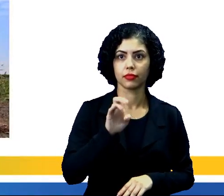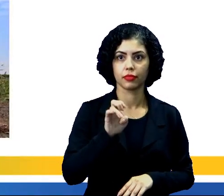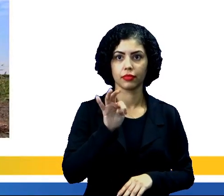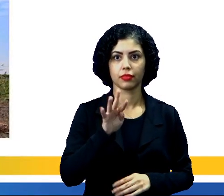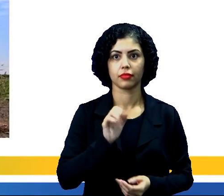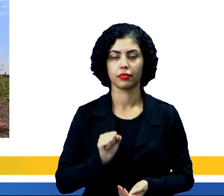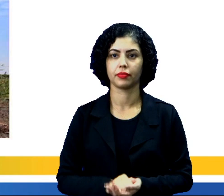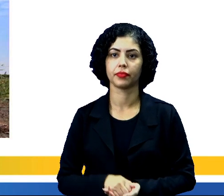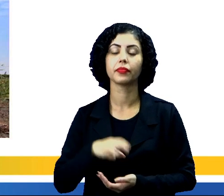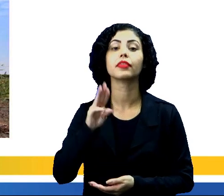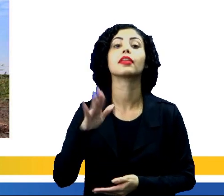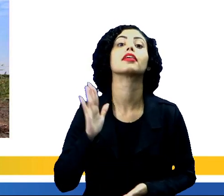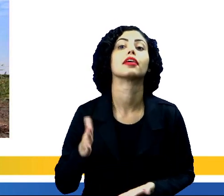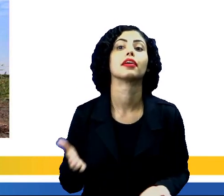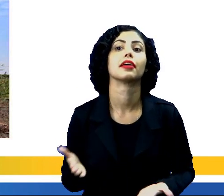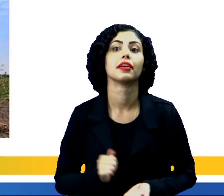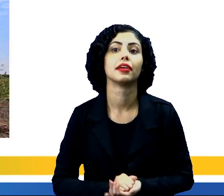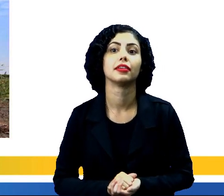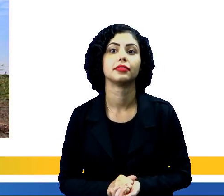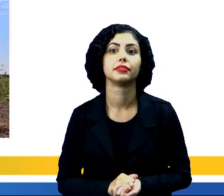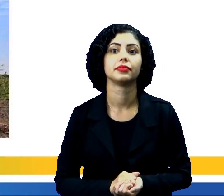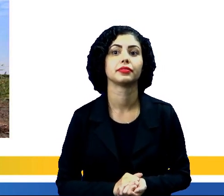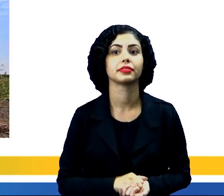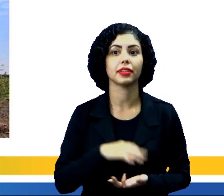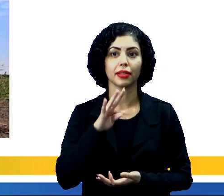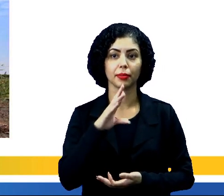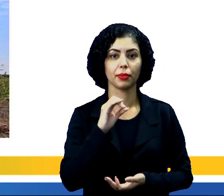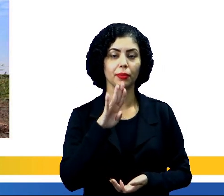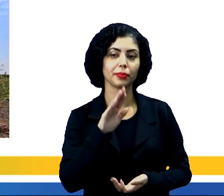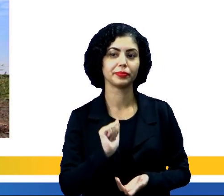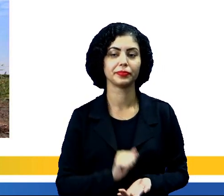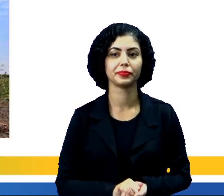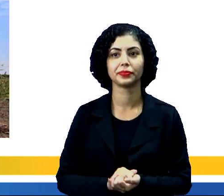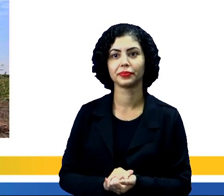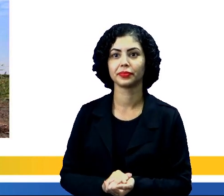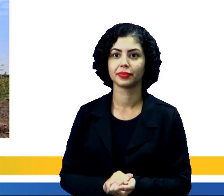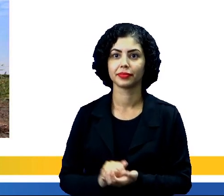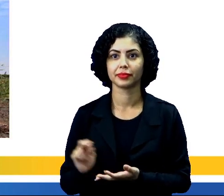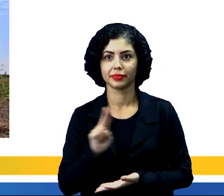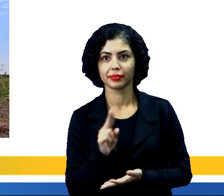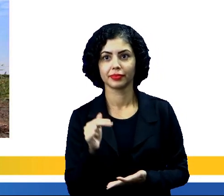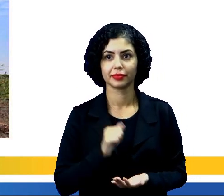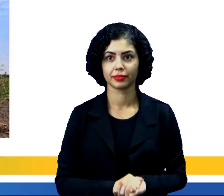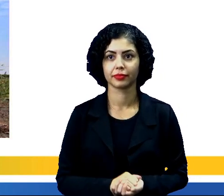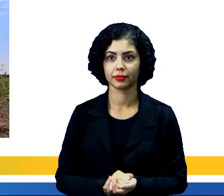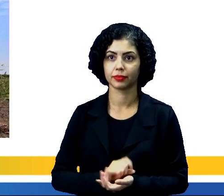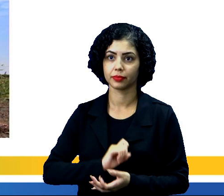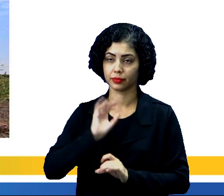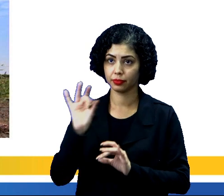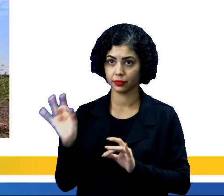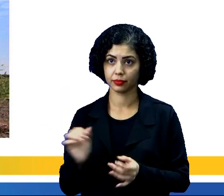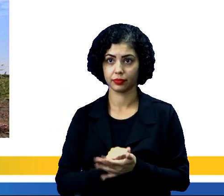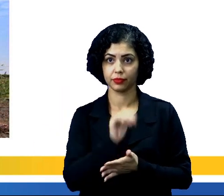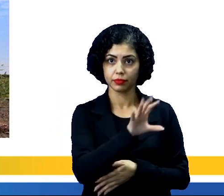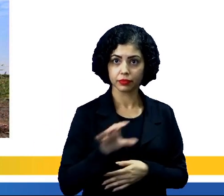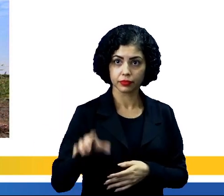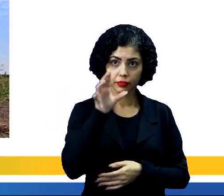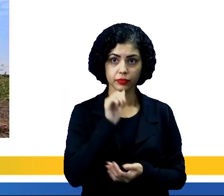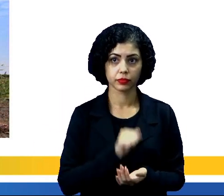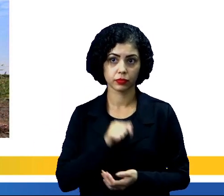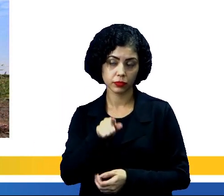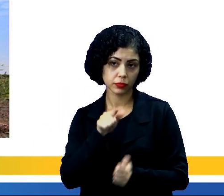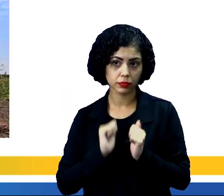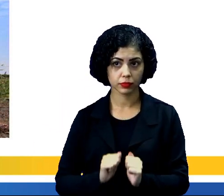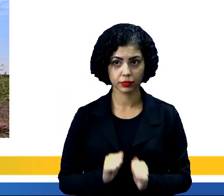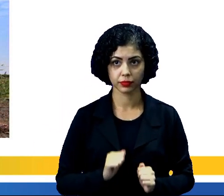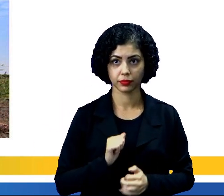fera, porque quem é que já jogou bets aí? O nome, né, taquebol, varia muito conforme a região. Portanto,